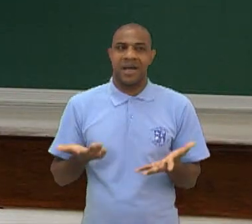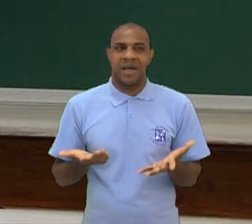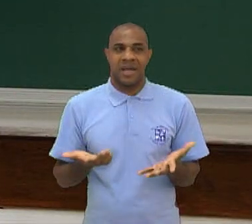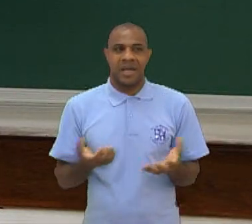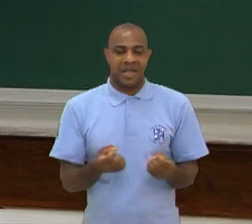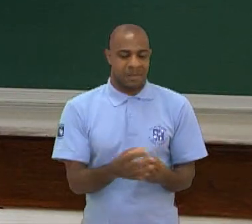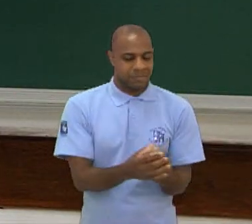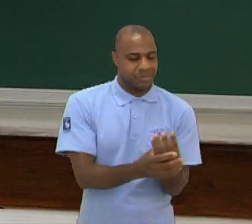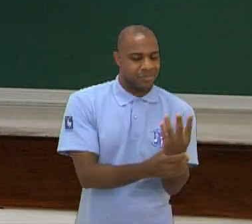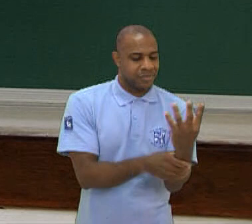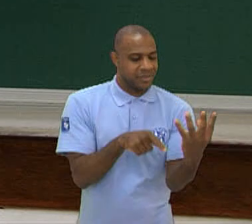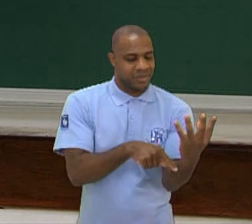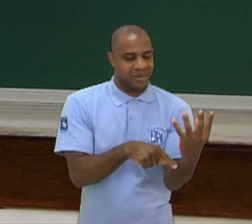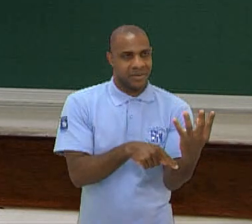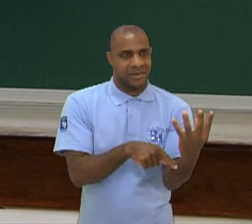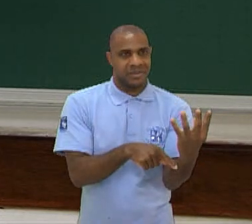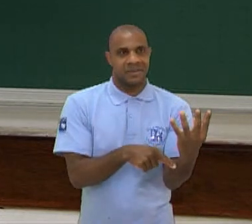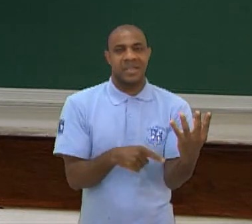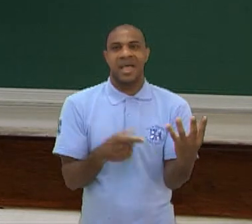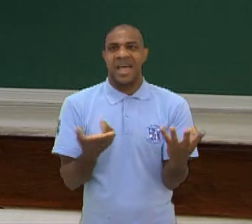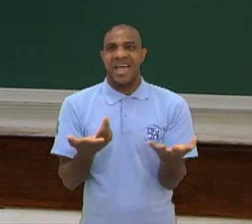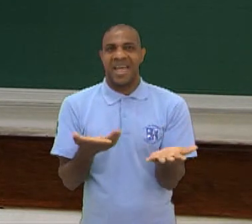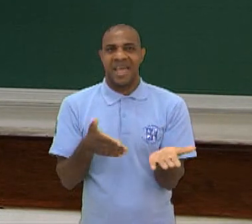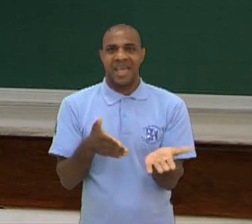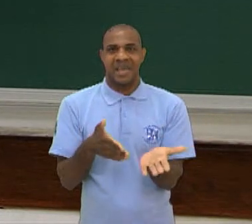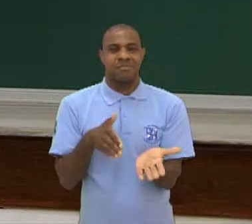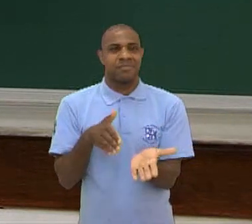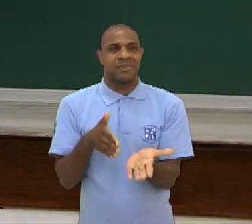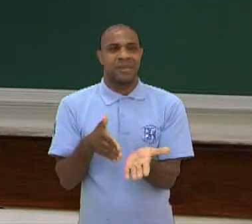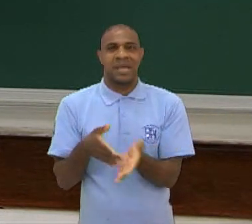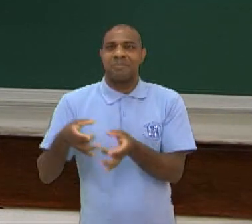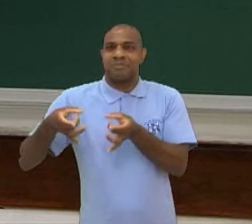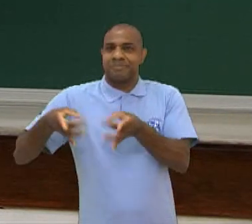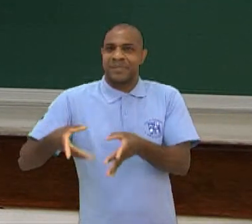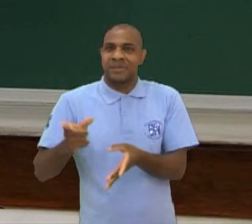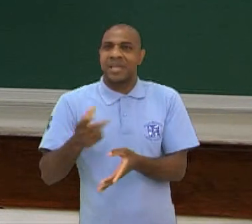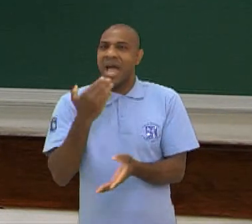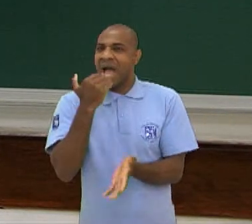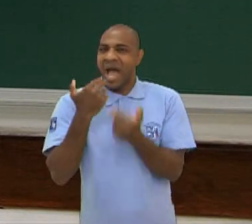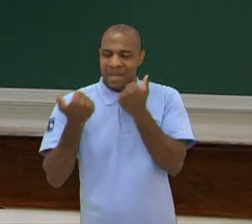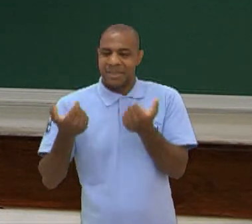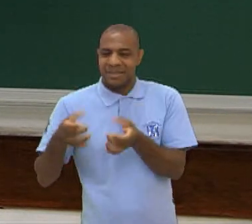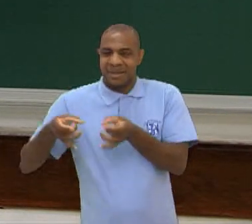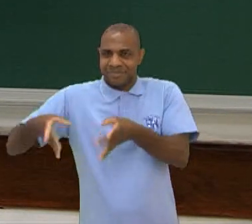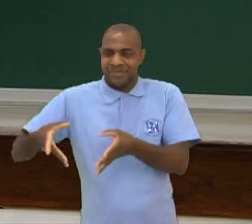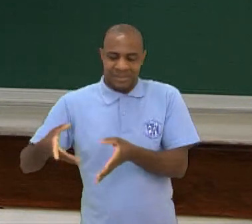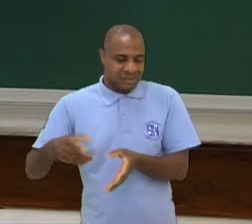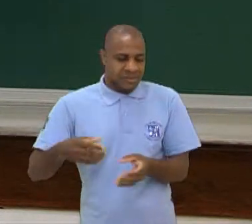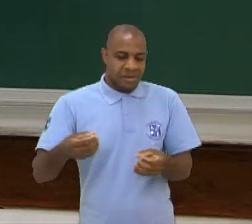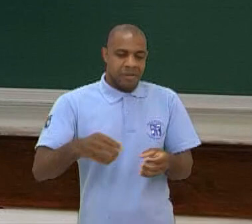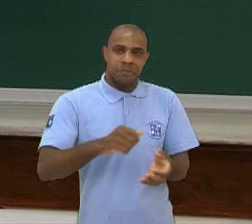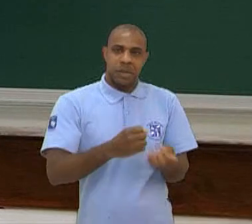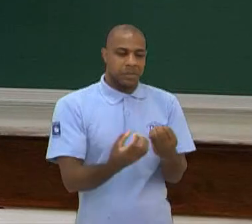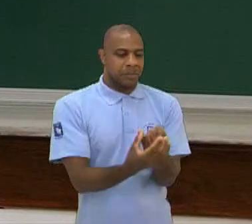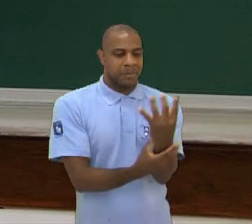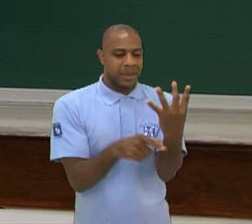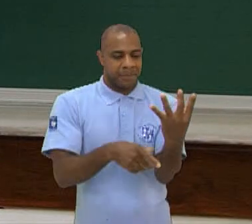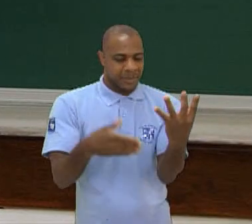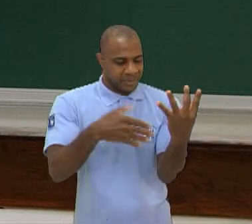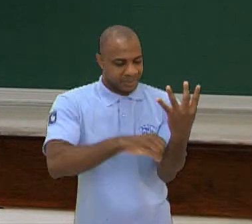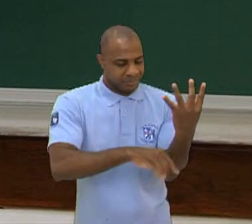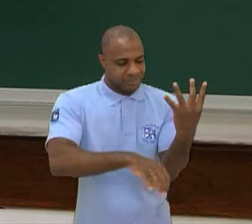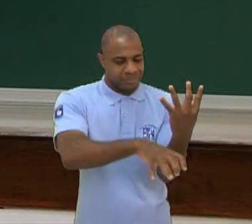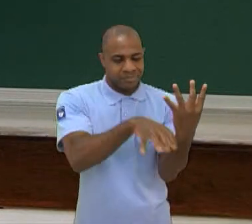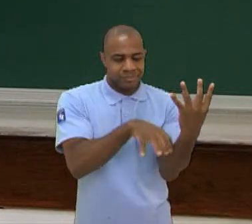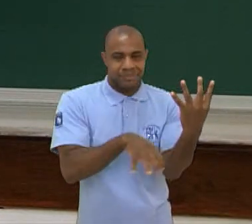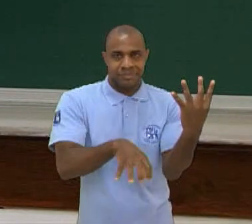na composteira, né, os restos de alimentos para decomposição, está fornecendo nitrogênio de uma forma mais fácil para a planta. Né,